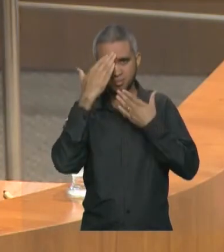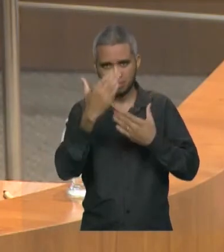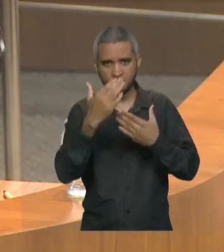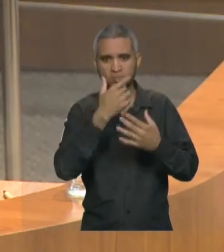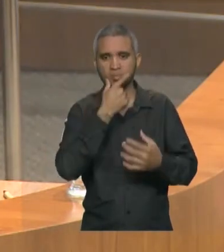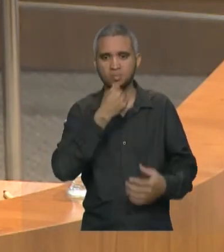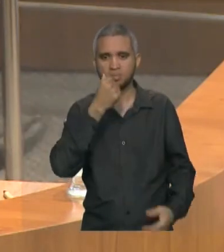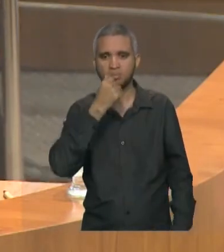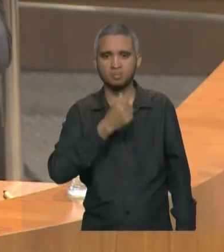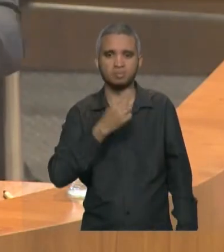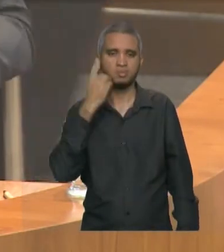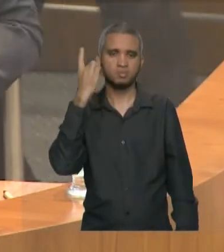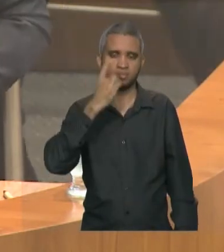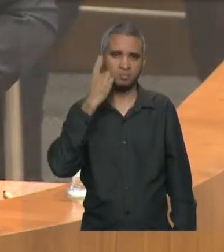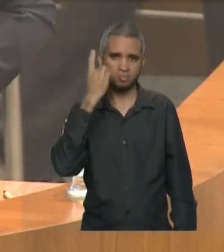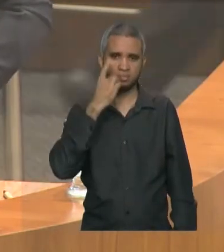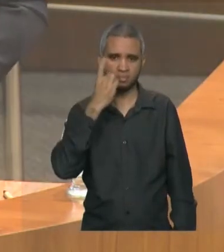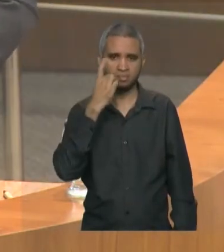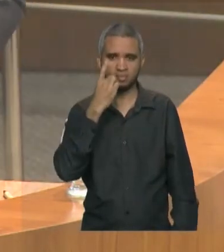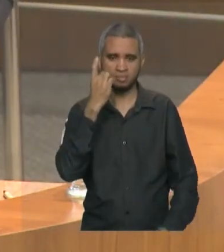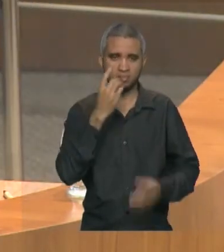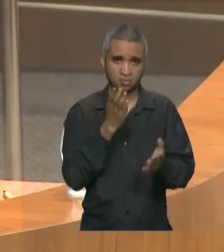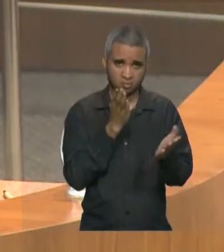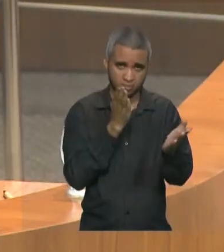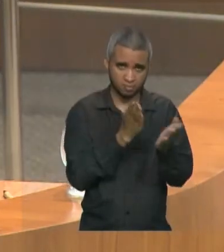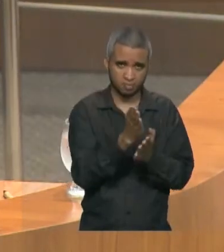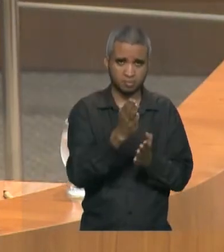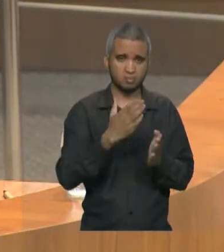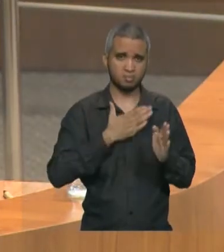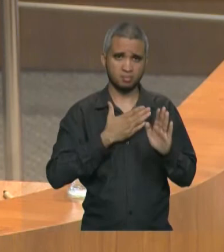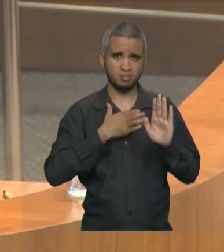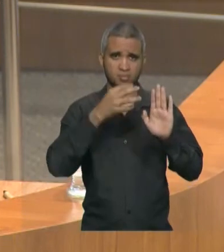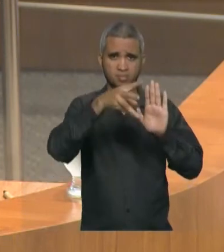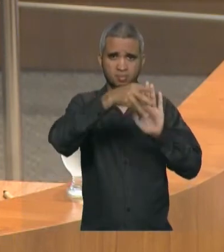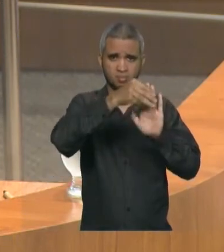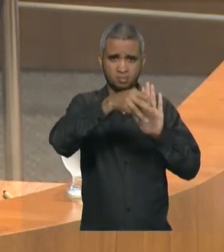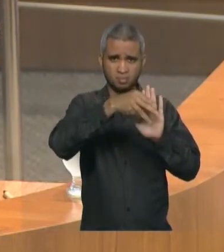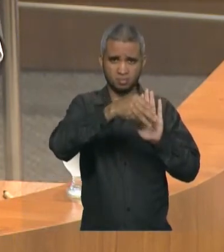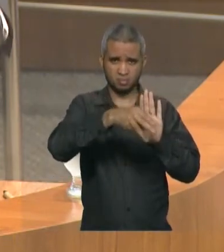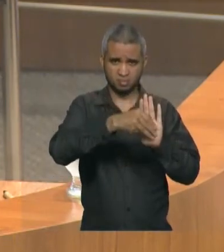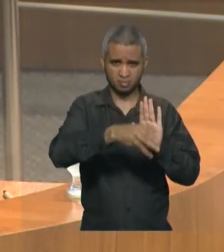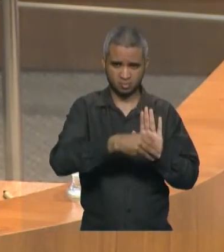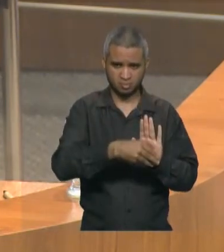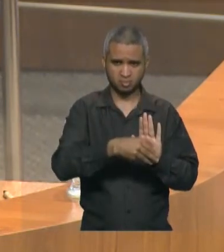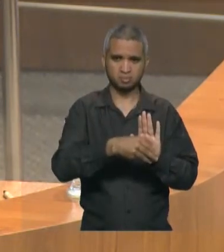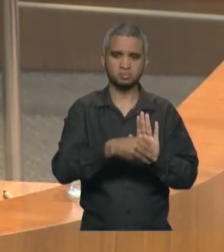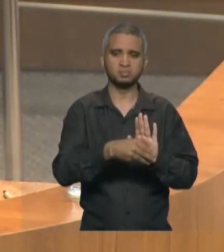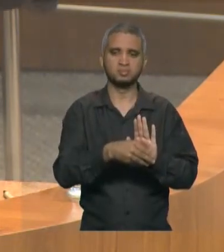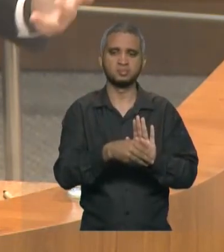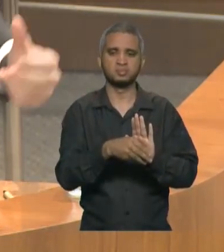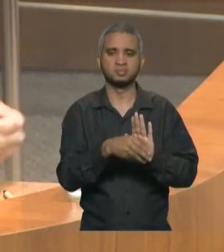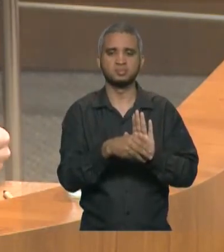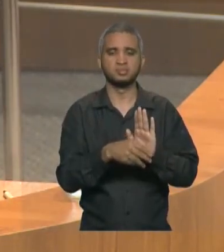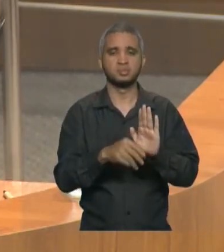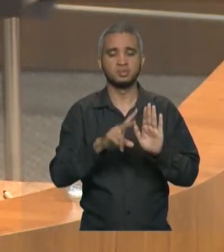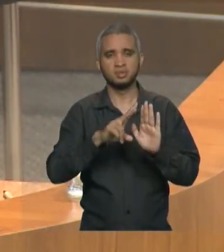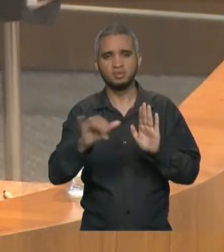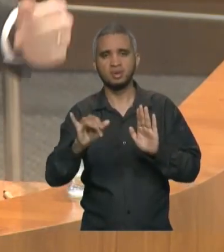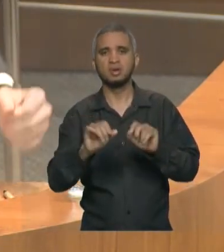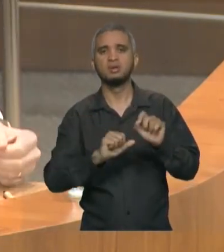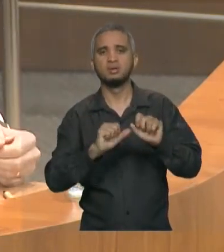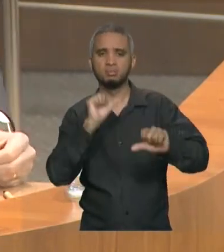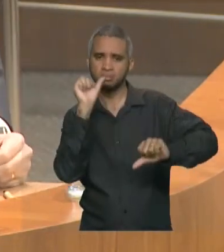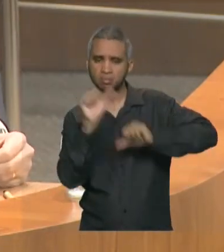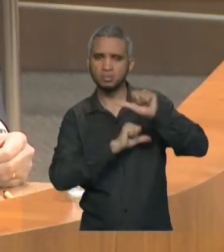vão aprovar hoje as nossas emendas participativas, que vão fazer parte dessa revolução que